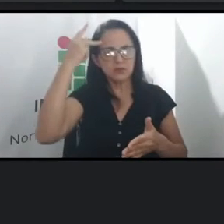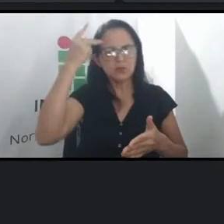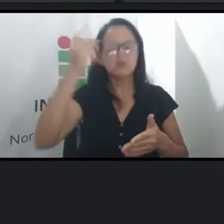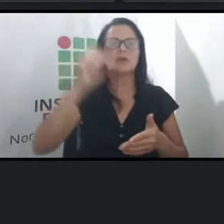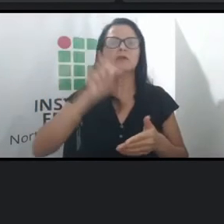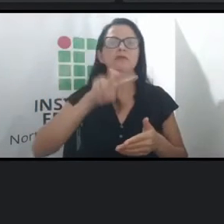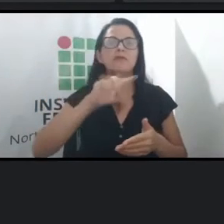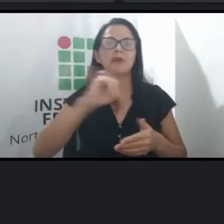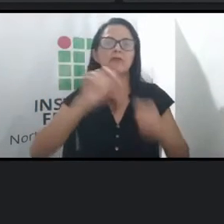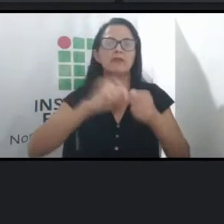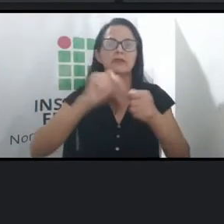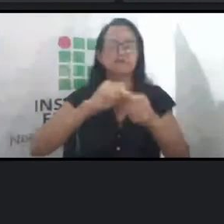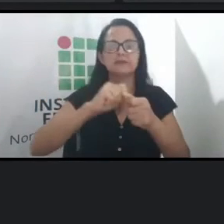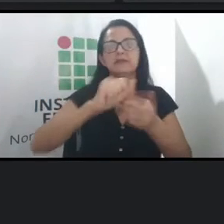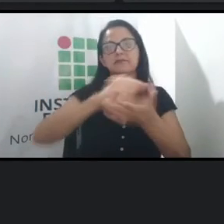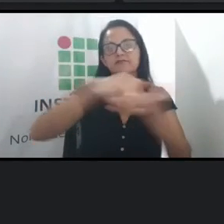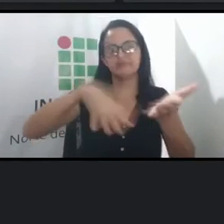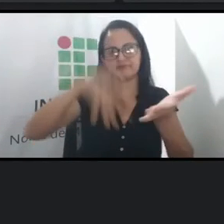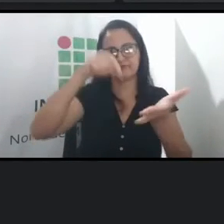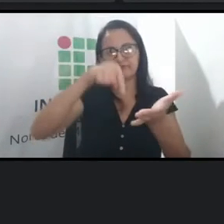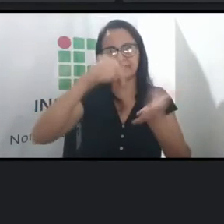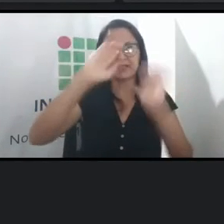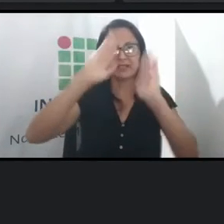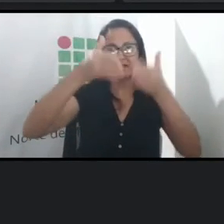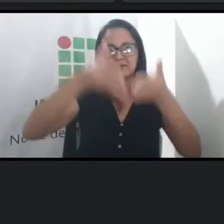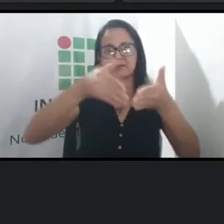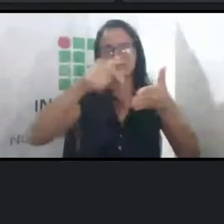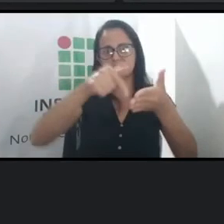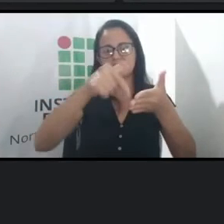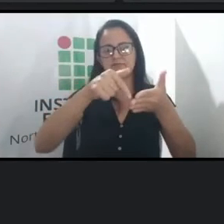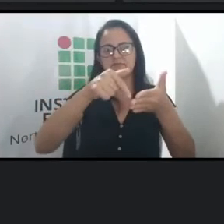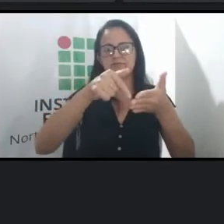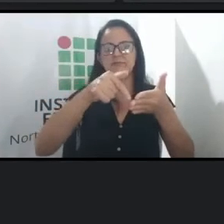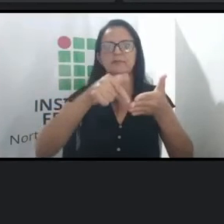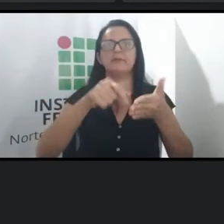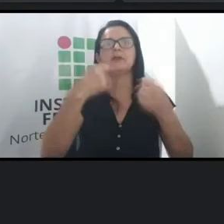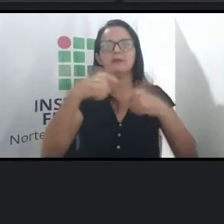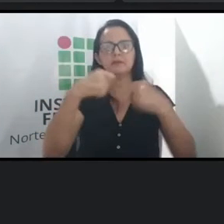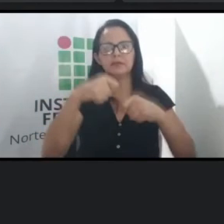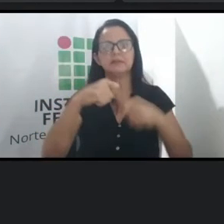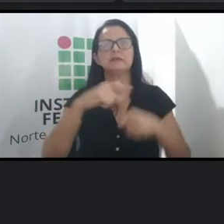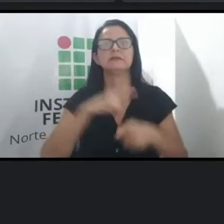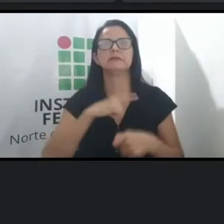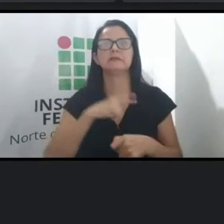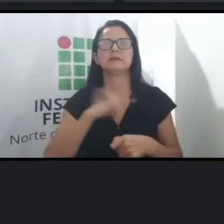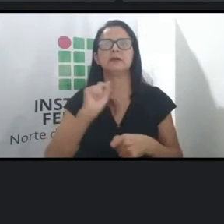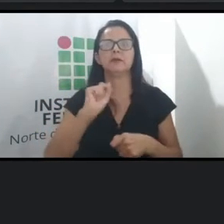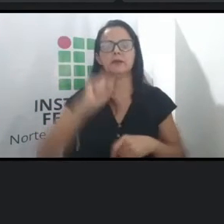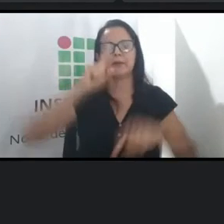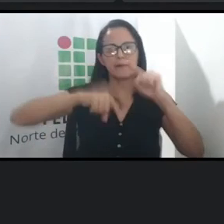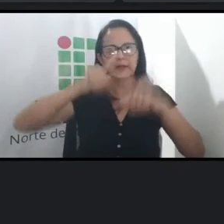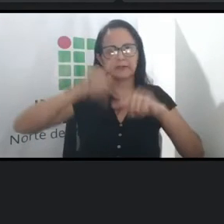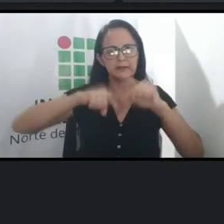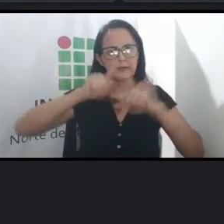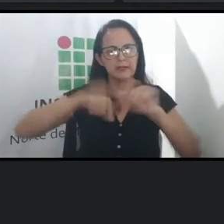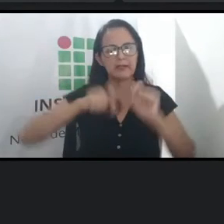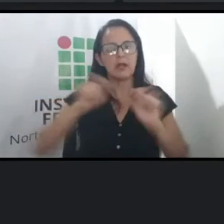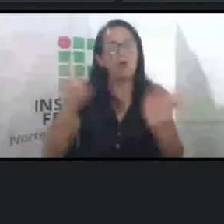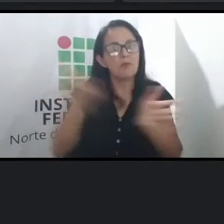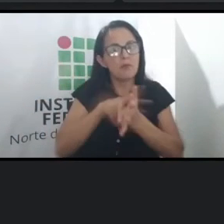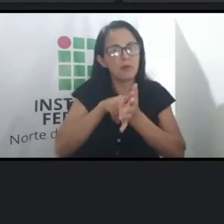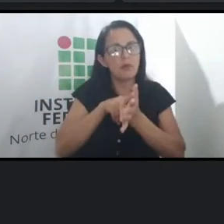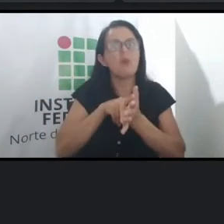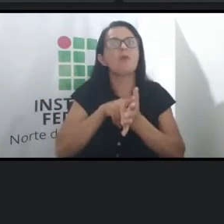atividade não, quem vai realizar atividade específica. E com isso deve-se ter o quê? O equipamento adequado